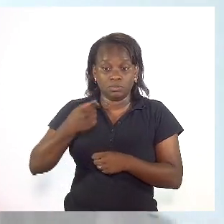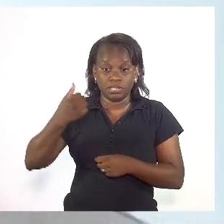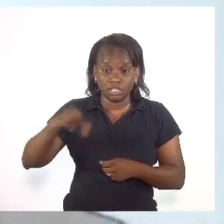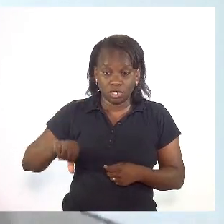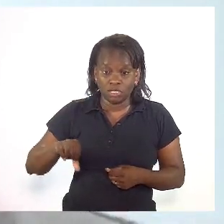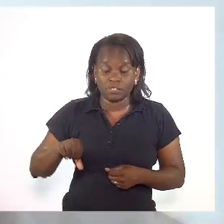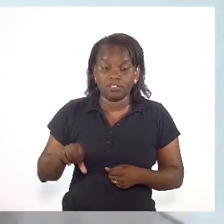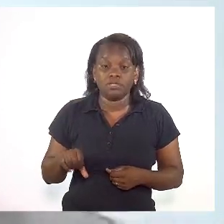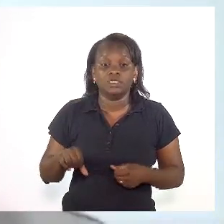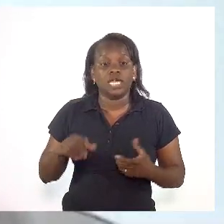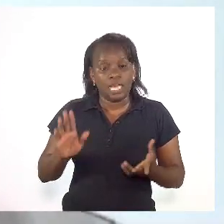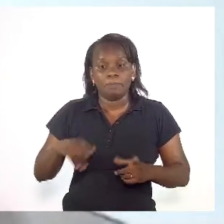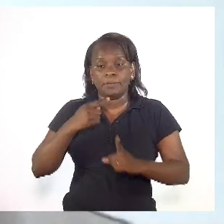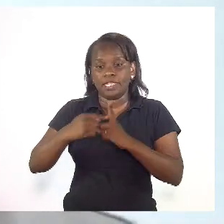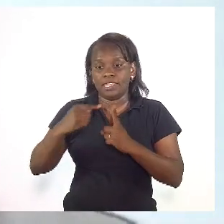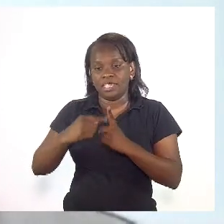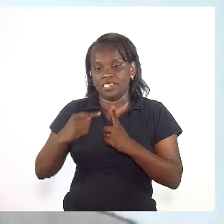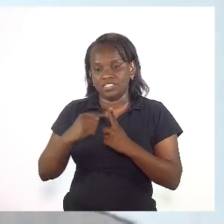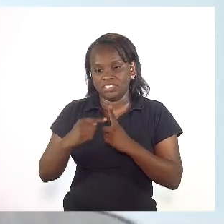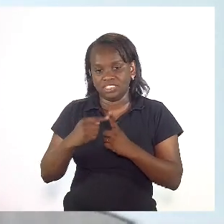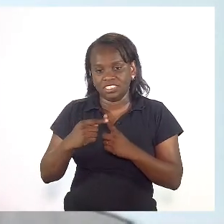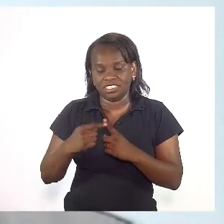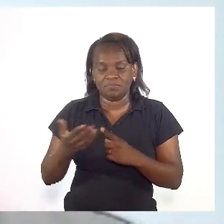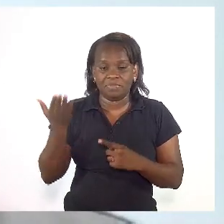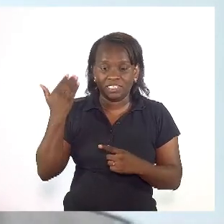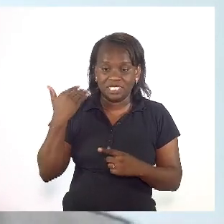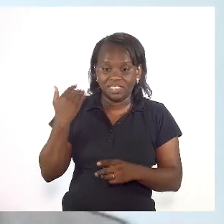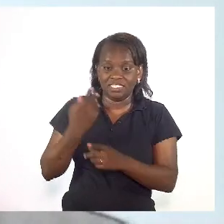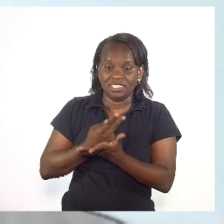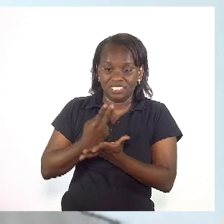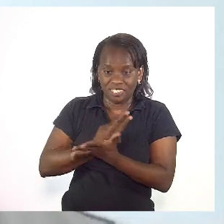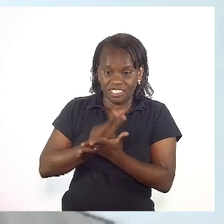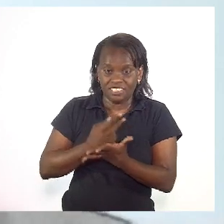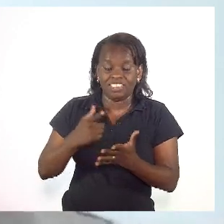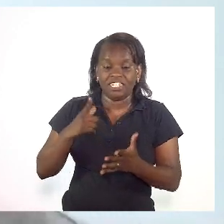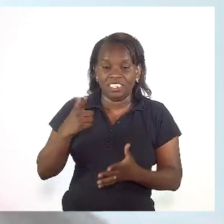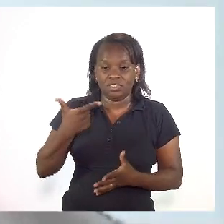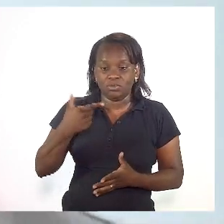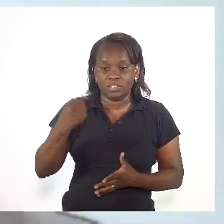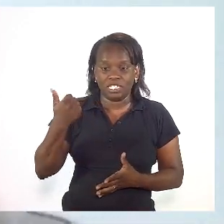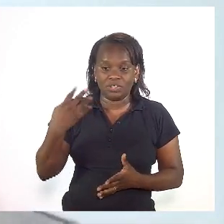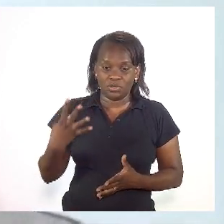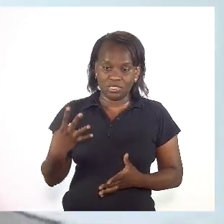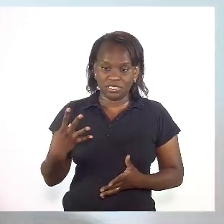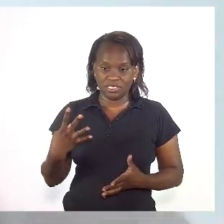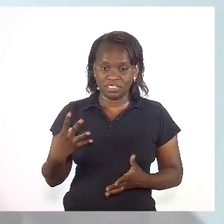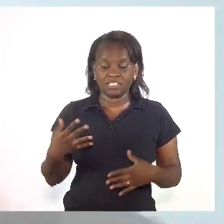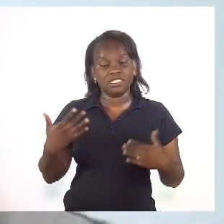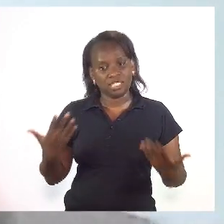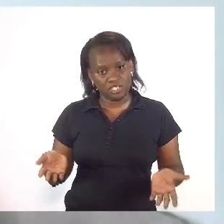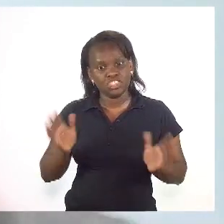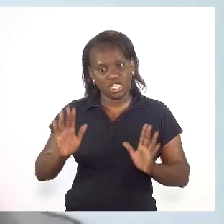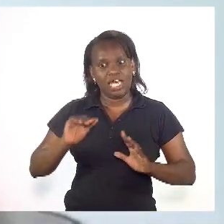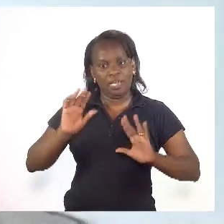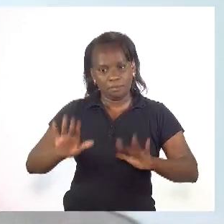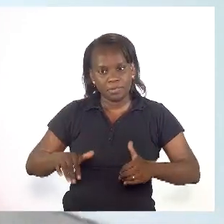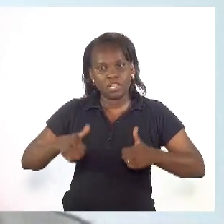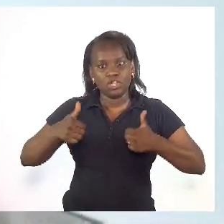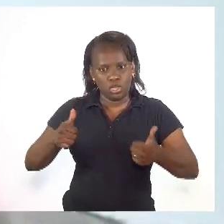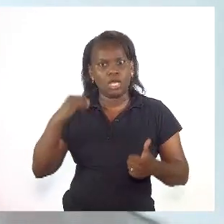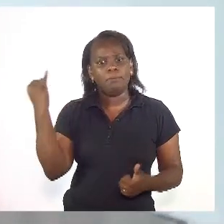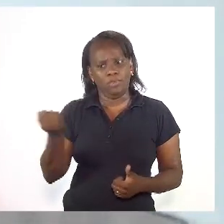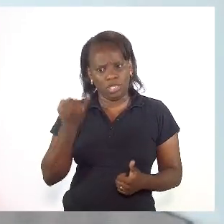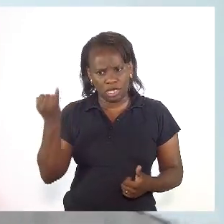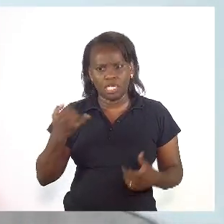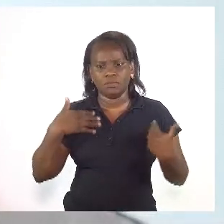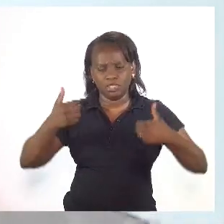2019 é a metade do número apresentado em 2014. Né? Isso já é um salto relevante